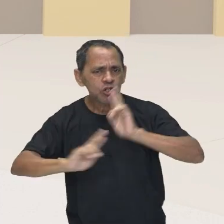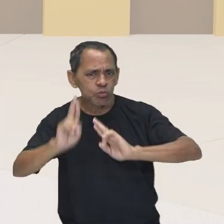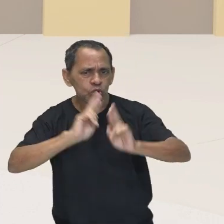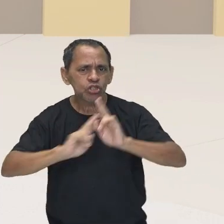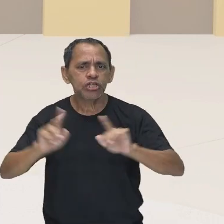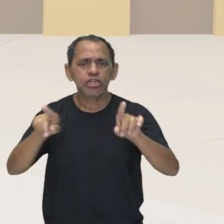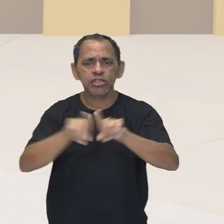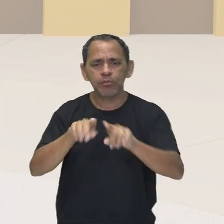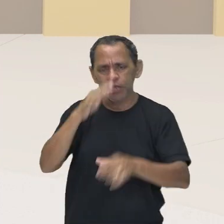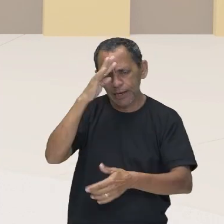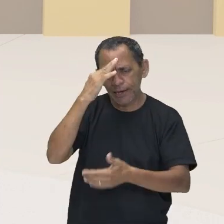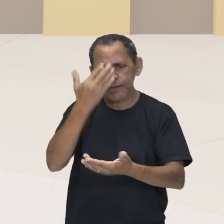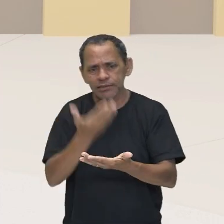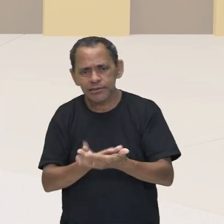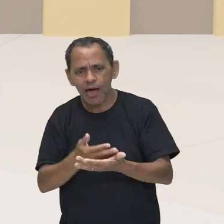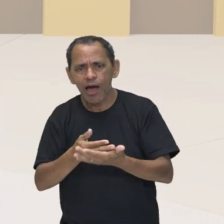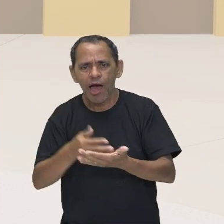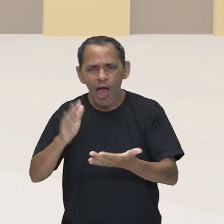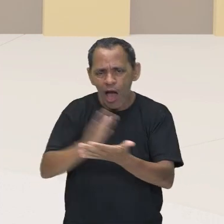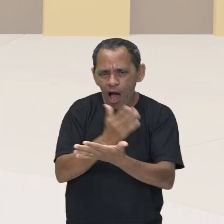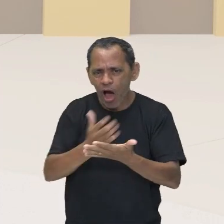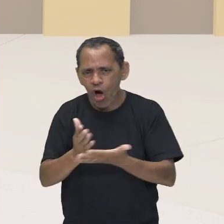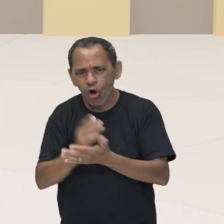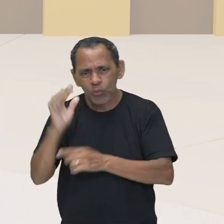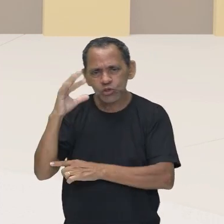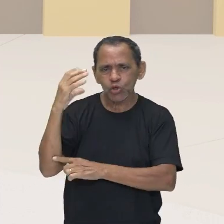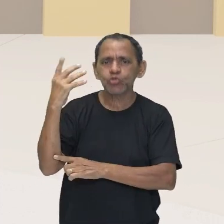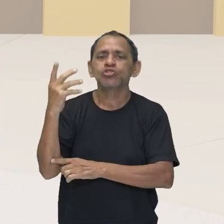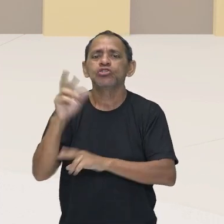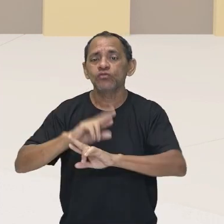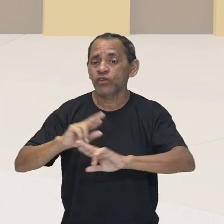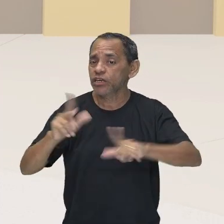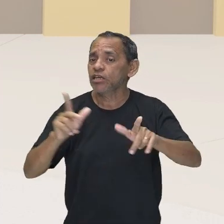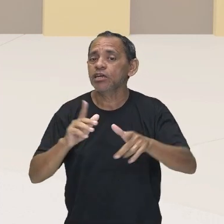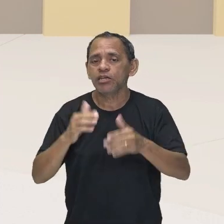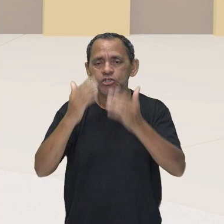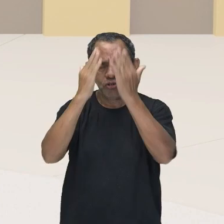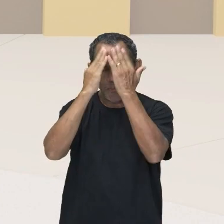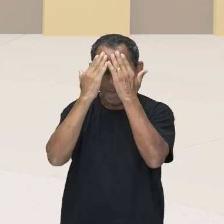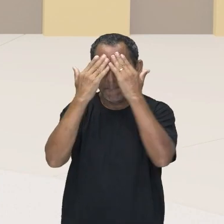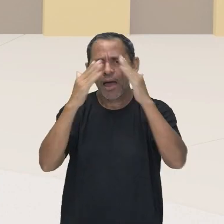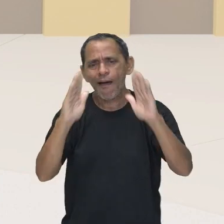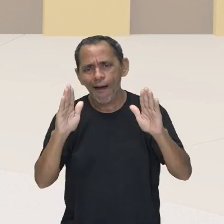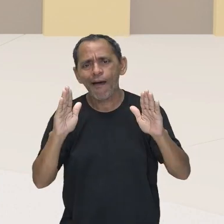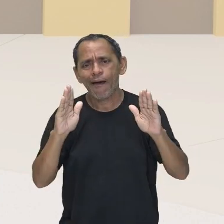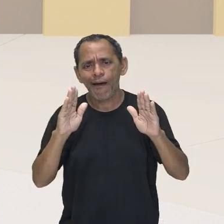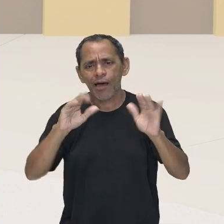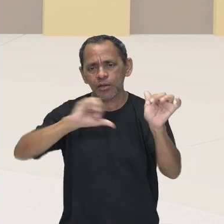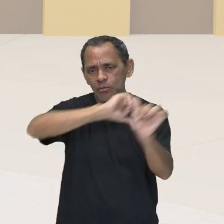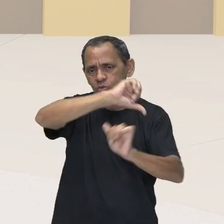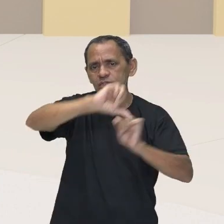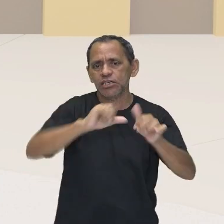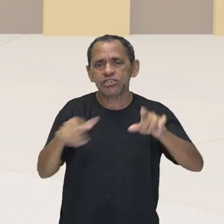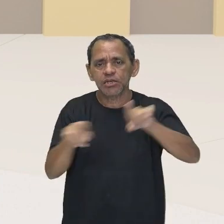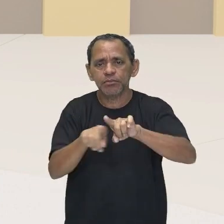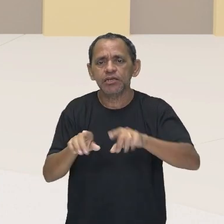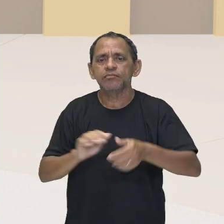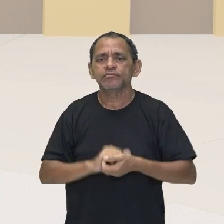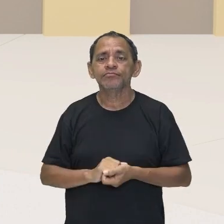considerar soluções diferentes e ter a mente aberta para mudanças. Então, nós voltamos ao pensamento